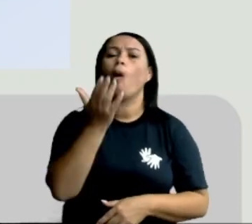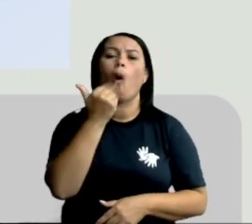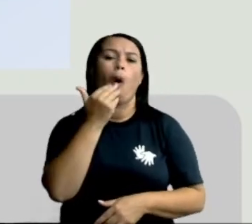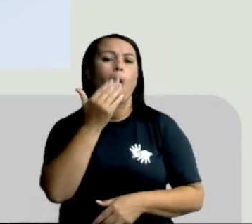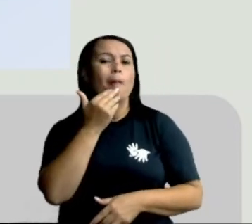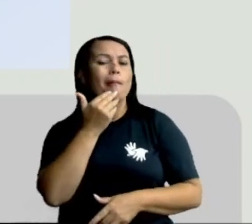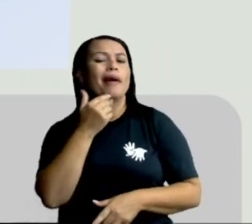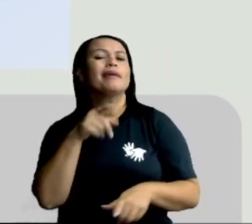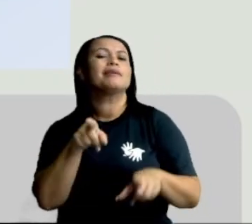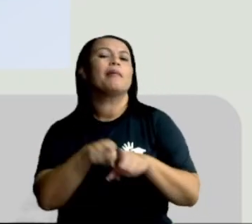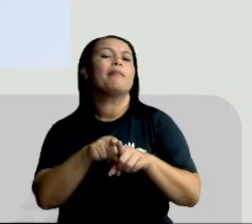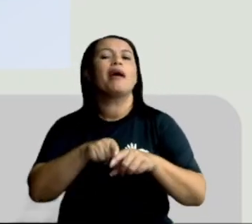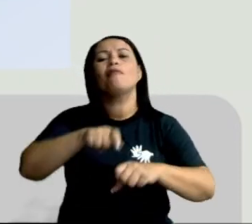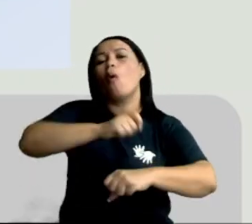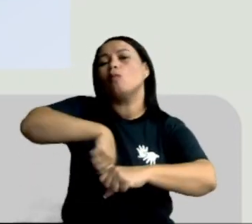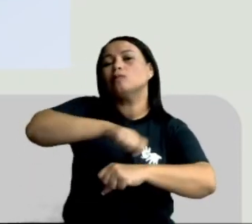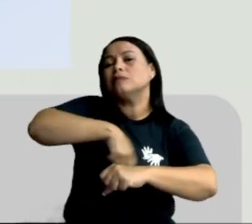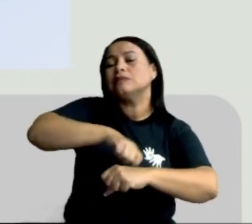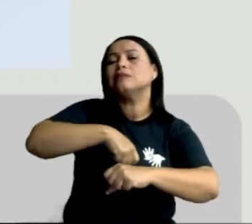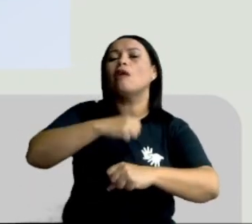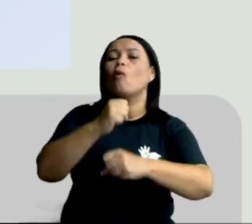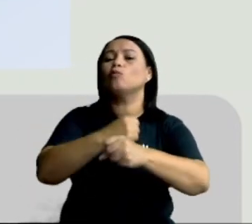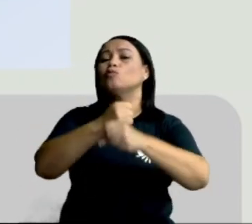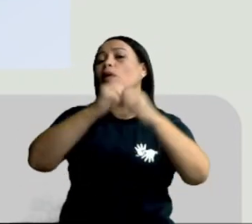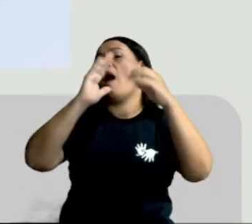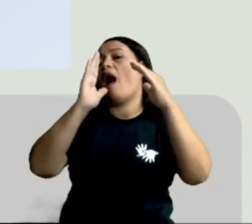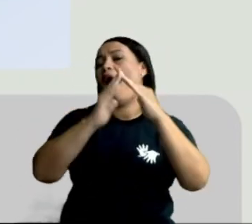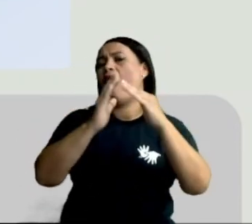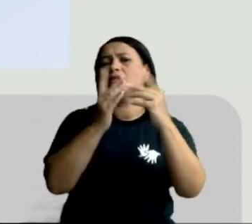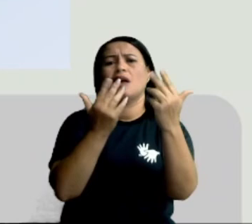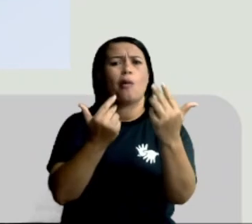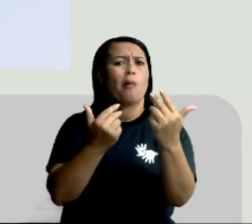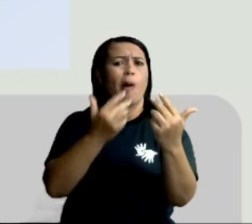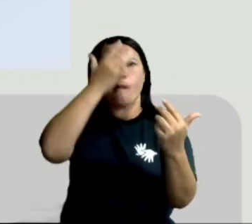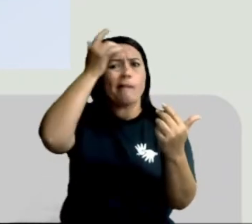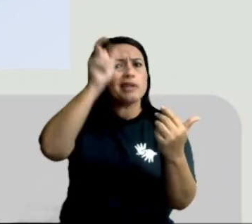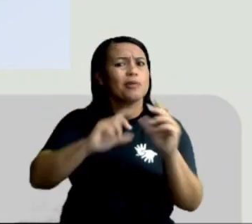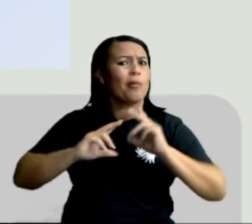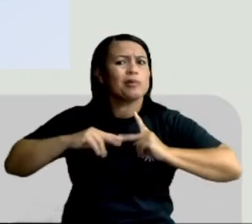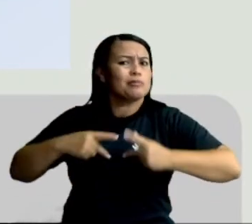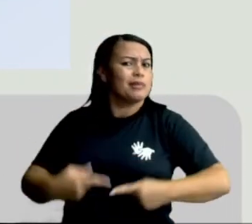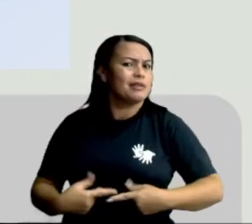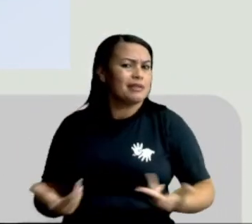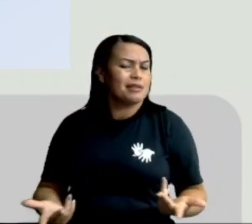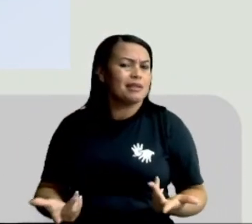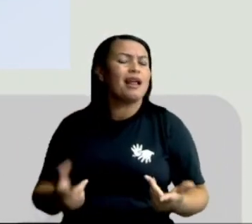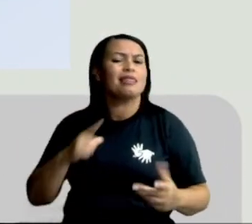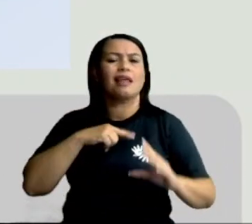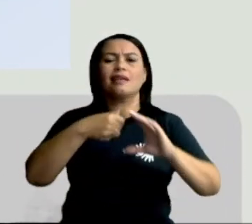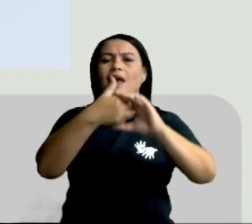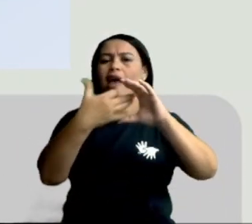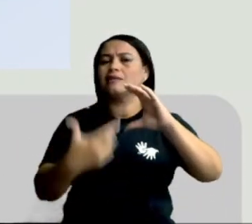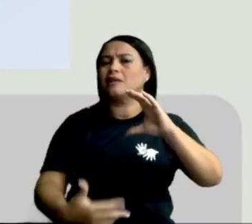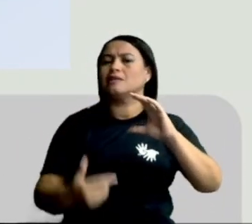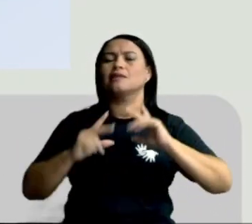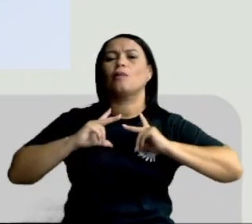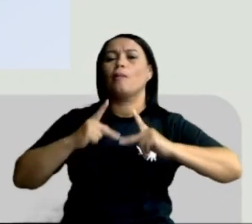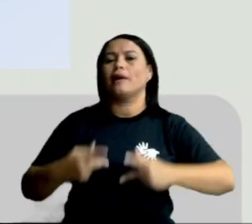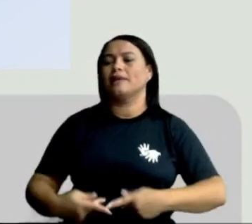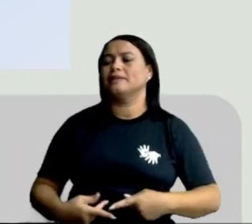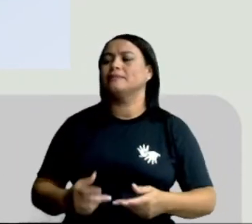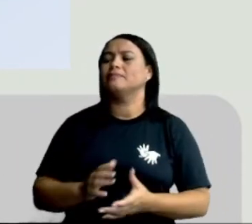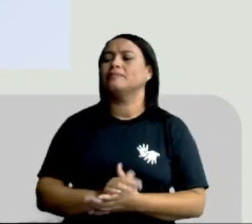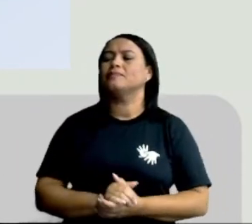vão fazer as comidinhas deles, vão construir casa. Eles agem iguais seres humanos, eles têm características humanas.